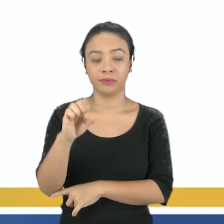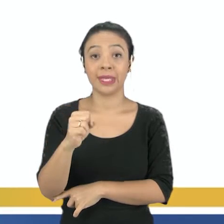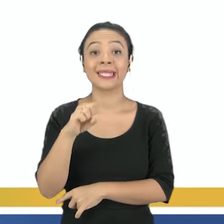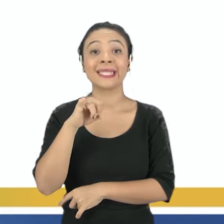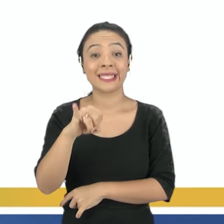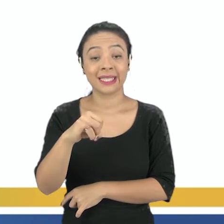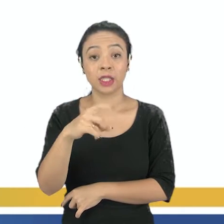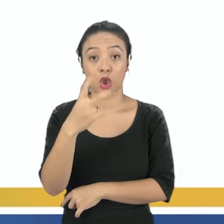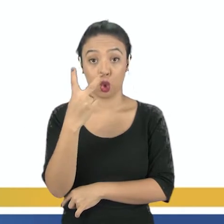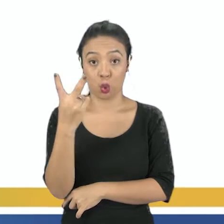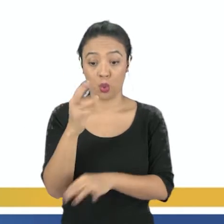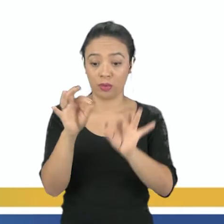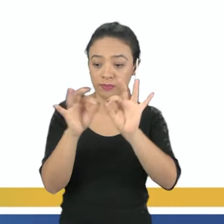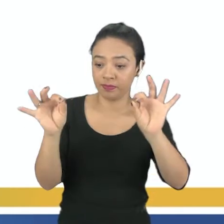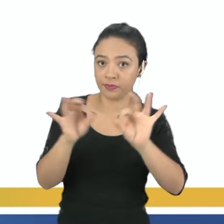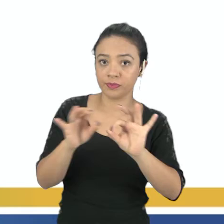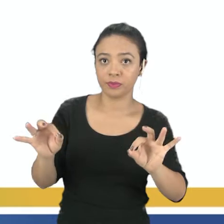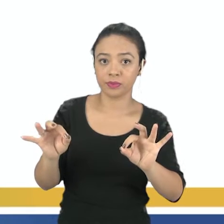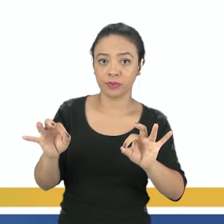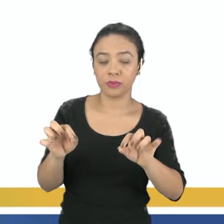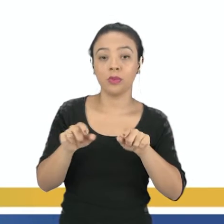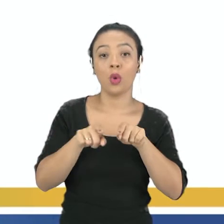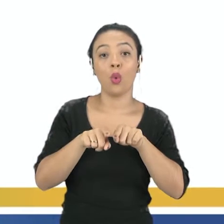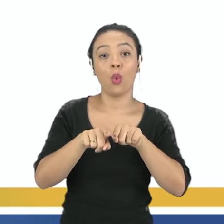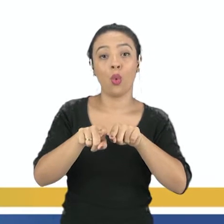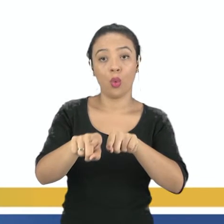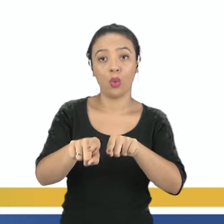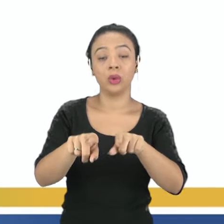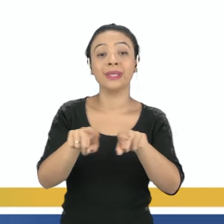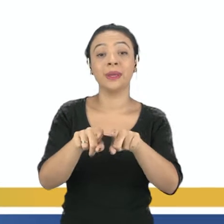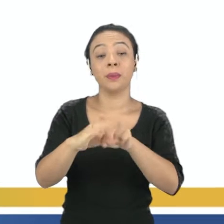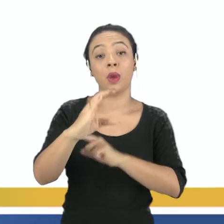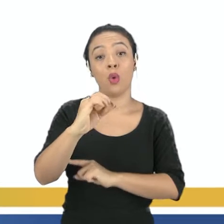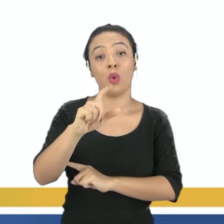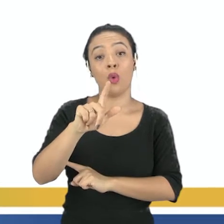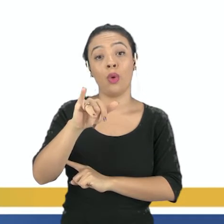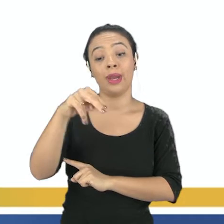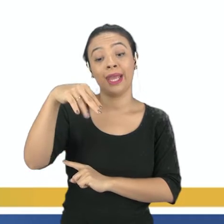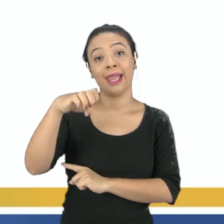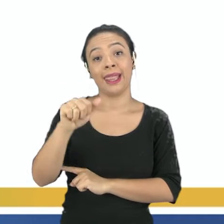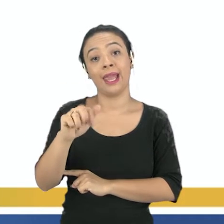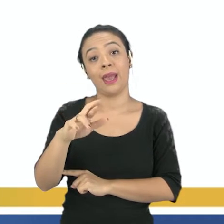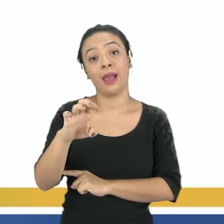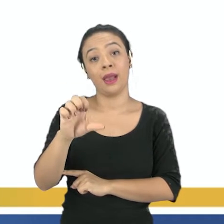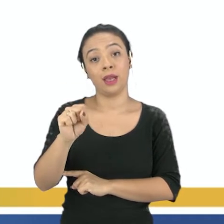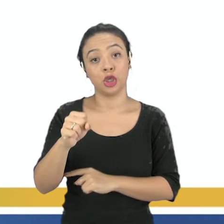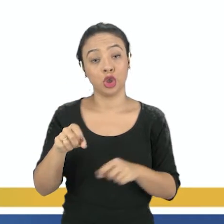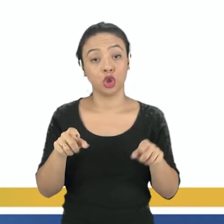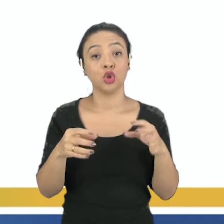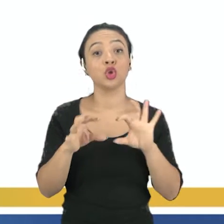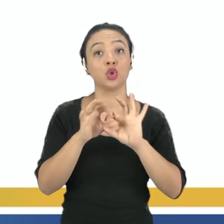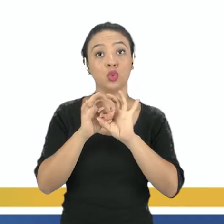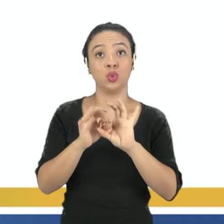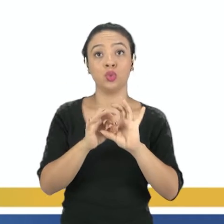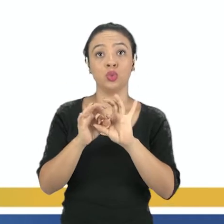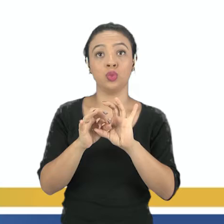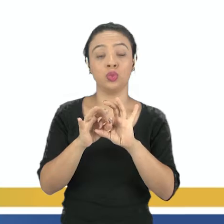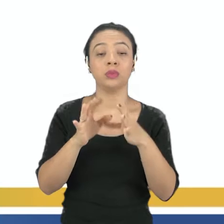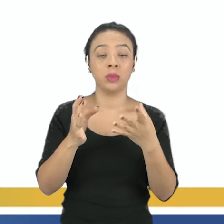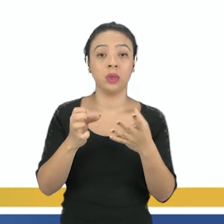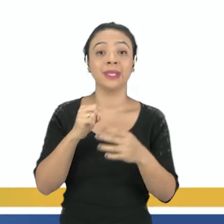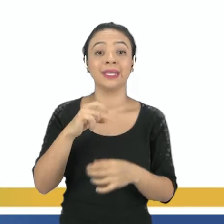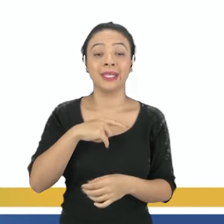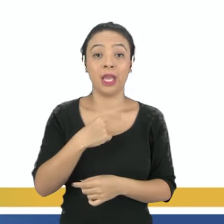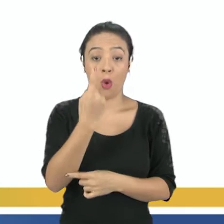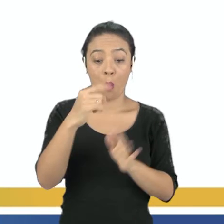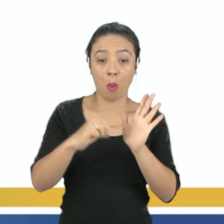de reta forem consecutivos na e colineares simultaneamente aí Isto é né se além de terem um